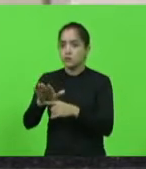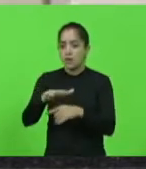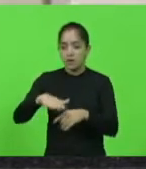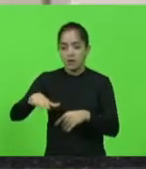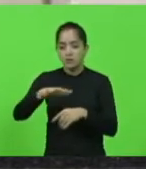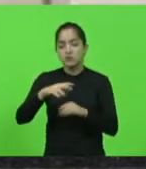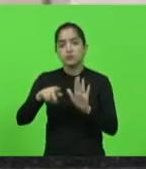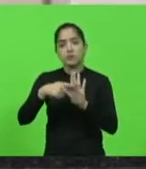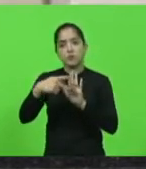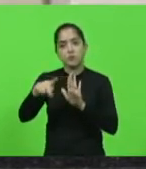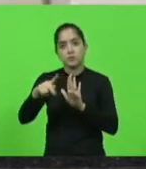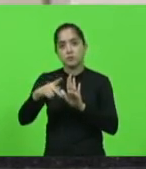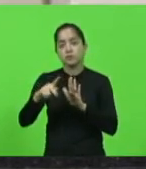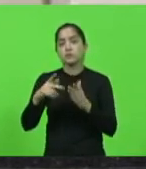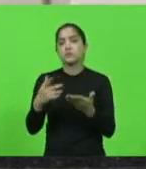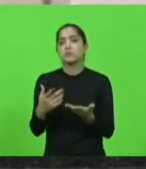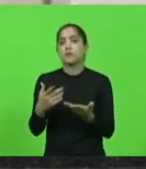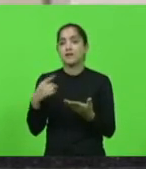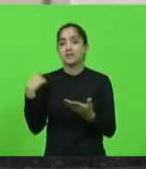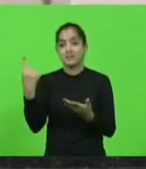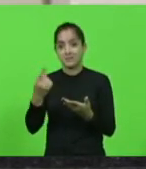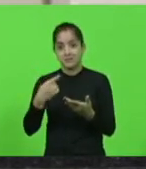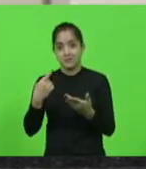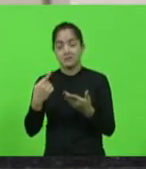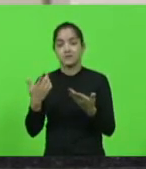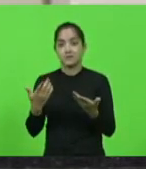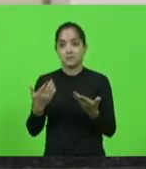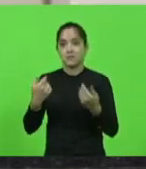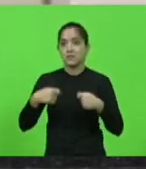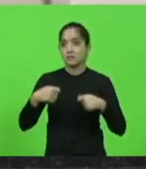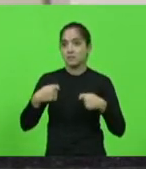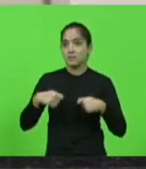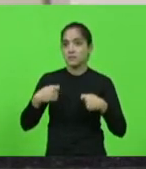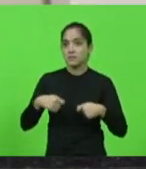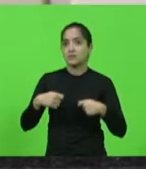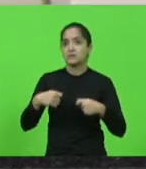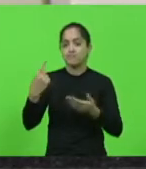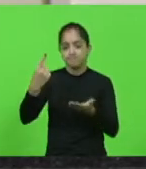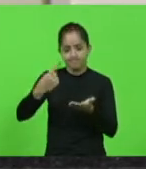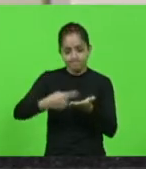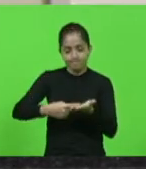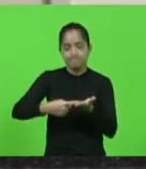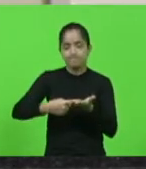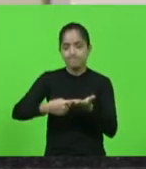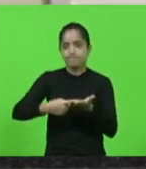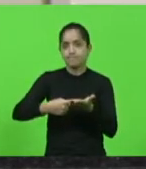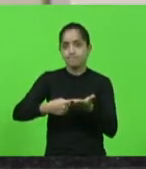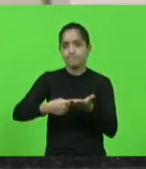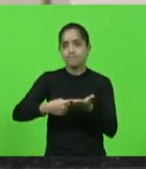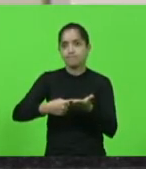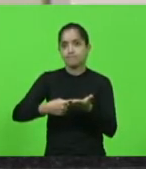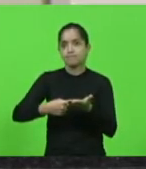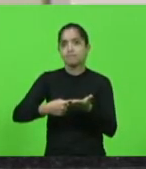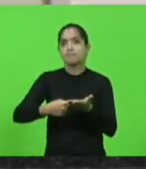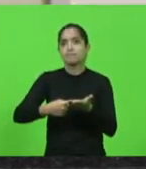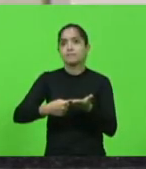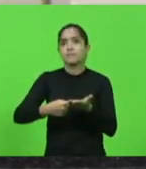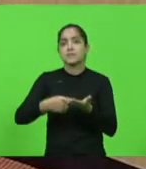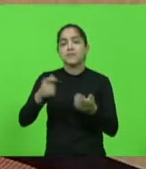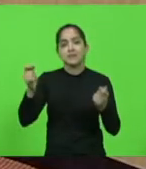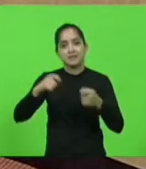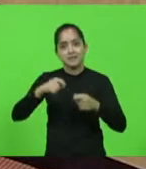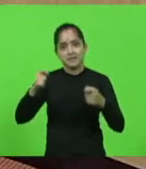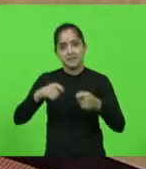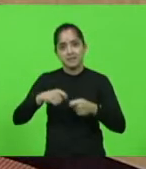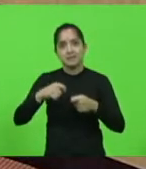enfim. E aí nós, empresários, também vamos acabar assumindo o compromisso de fazer com que isso chegue lá no, na ponta